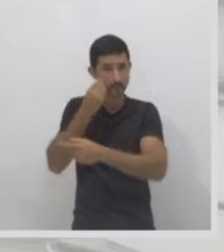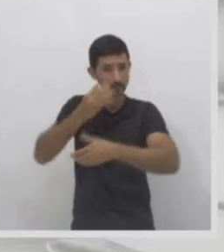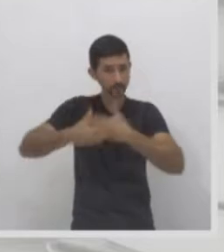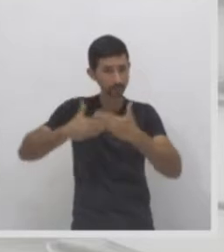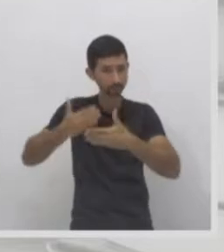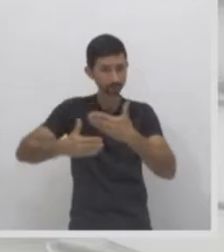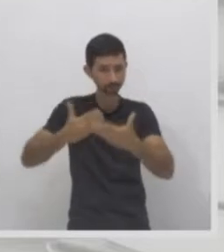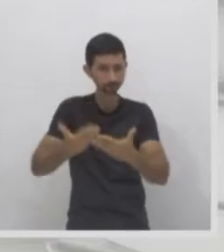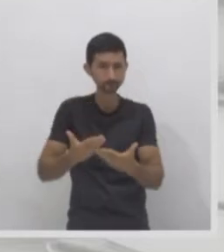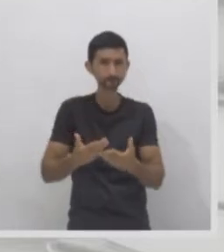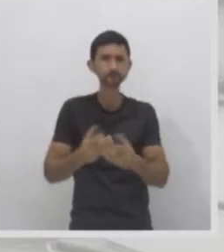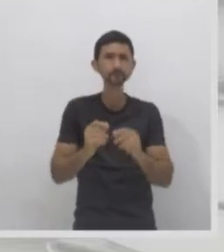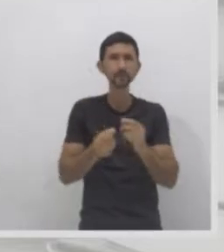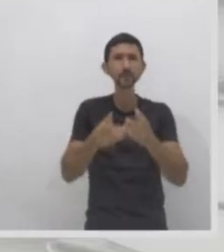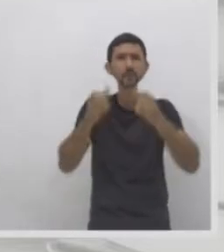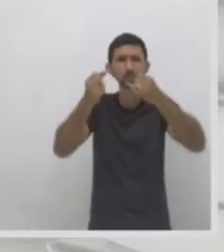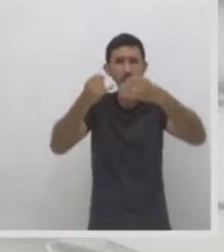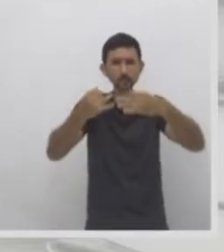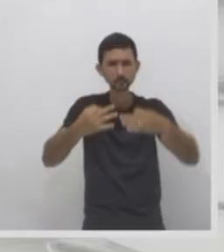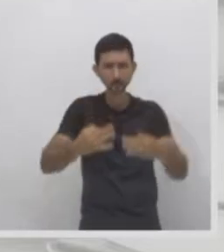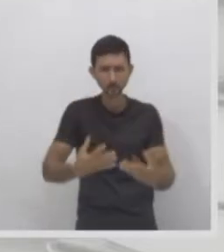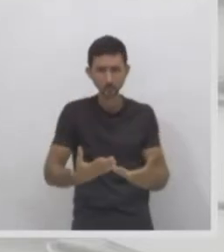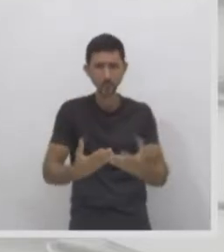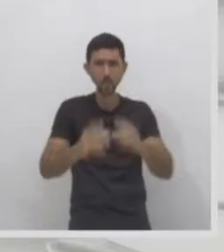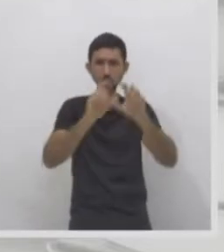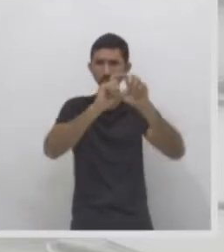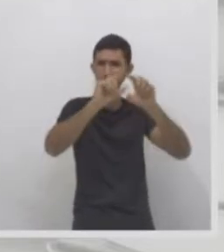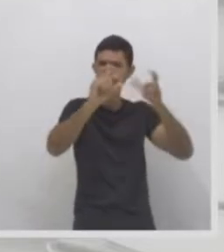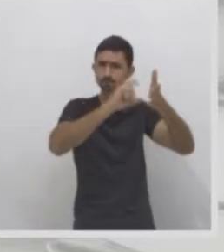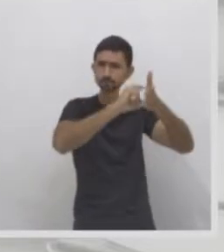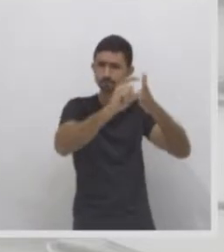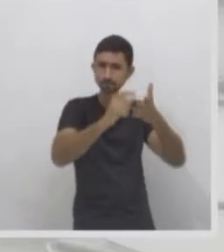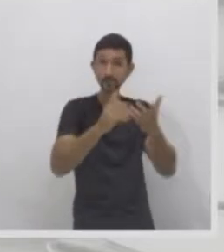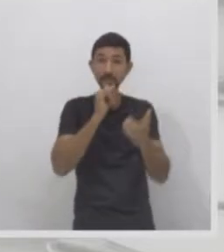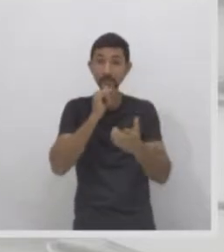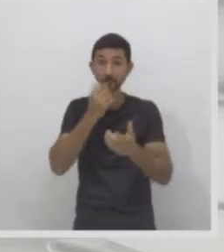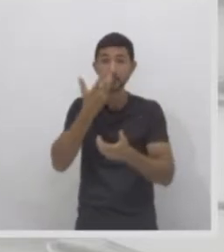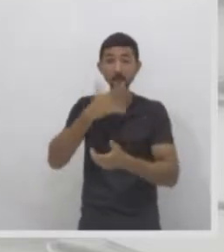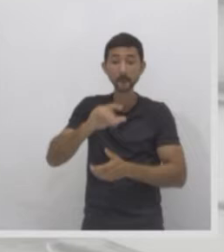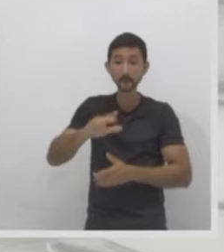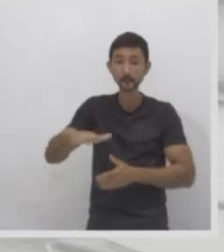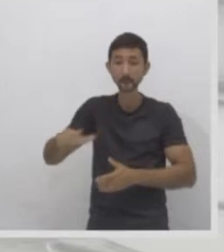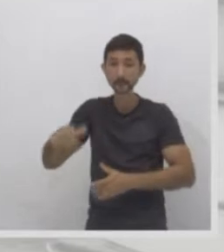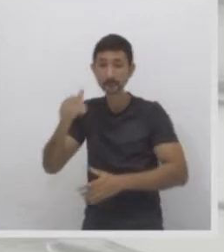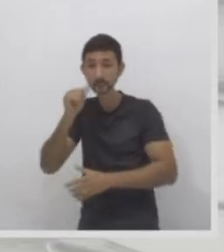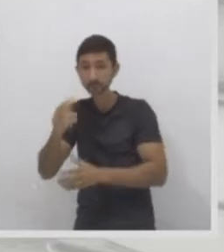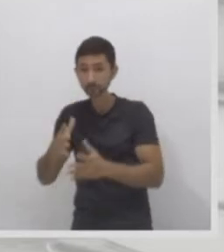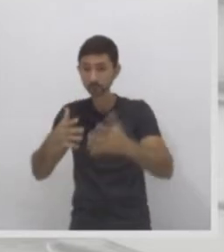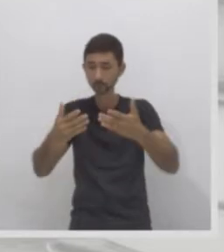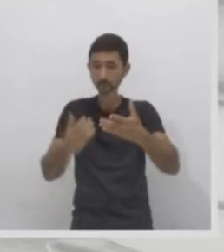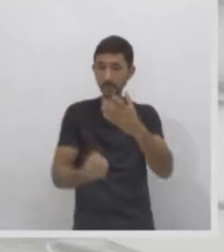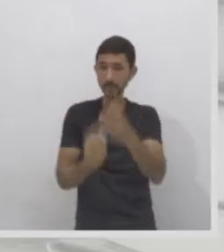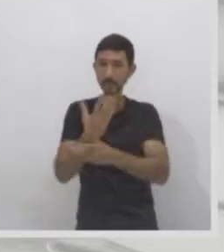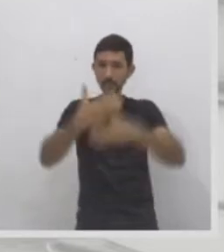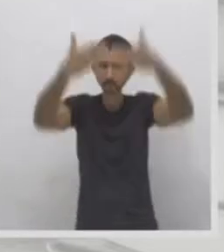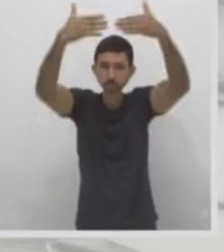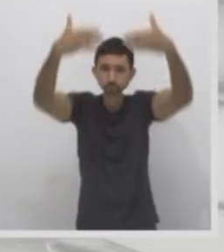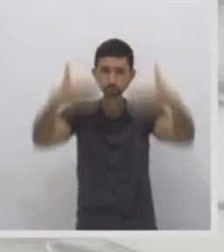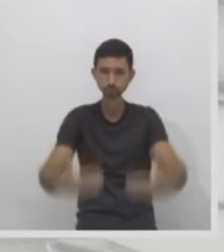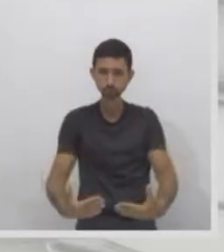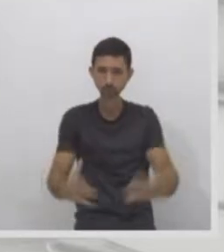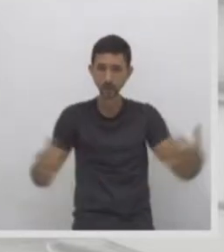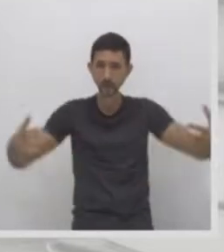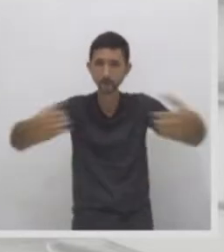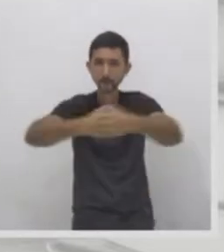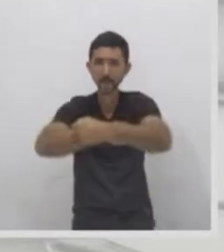daí. Como eu já falei para vocês, a manchete diz: menina de 10 anos cria cortina especial para abraçar os avós,